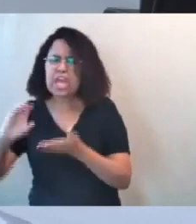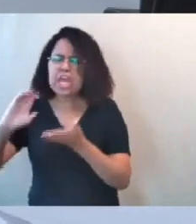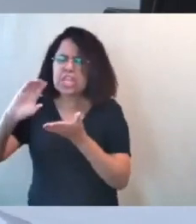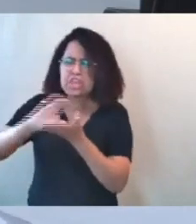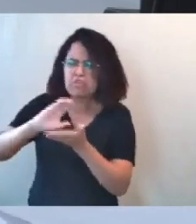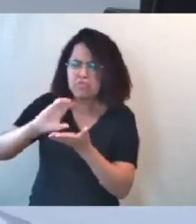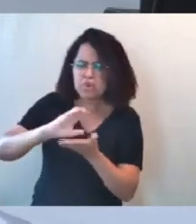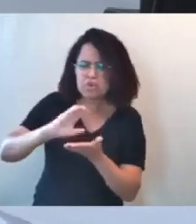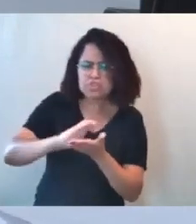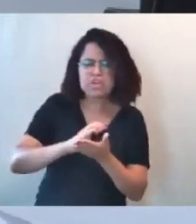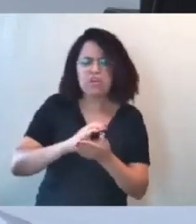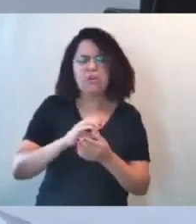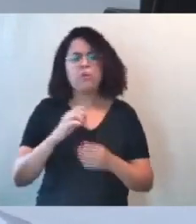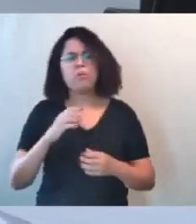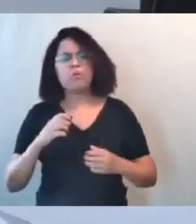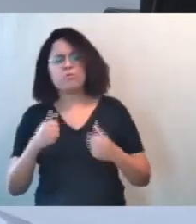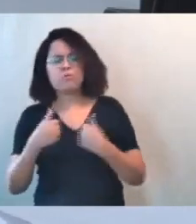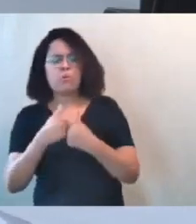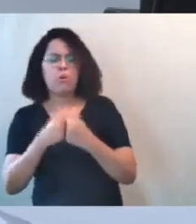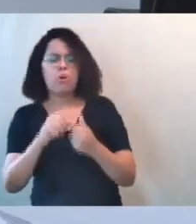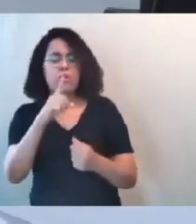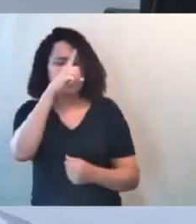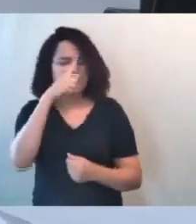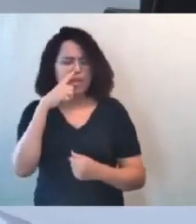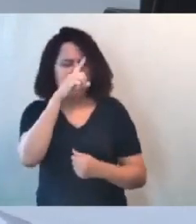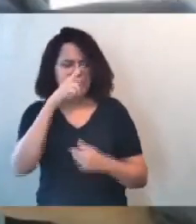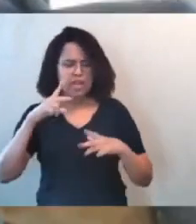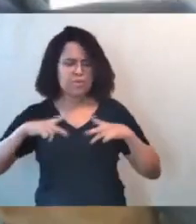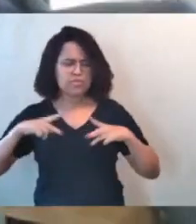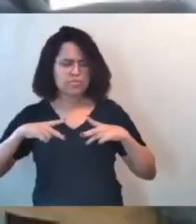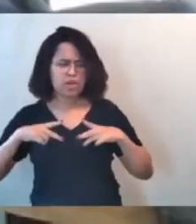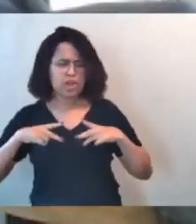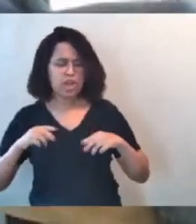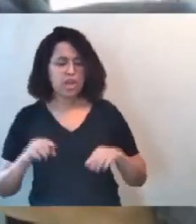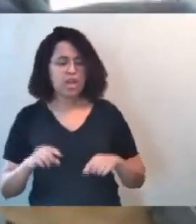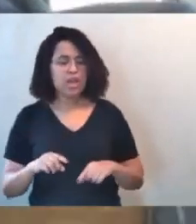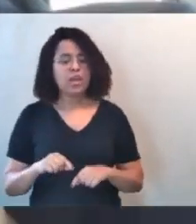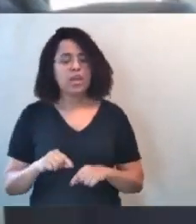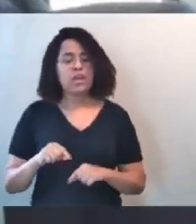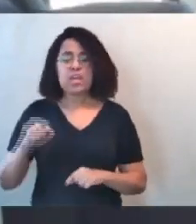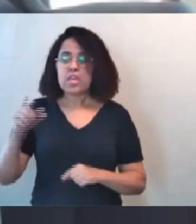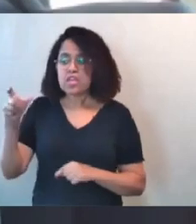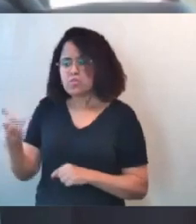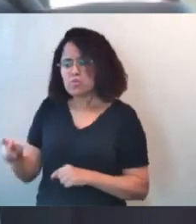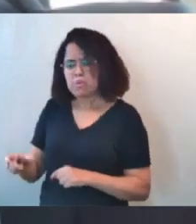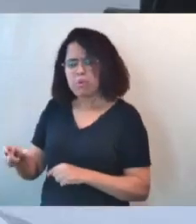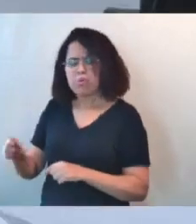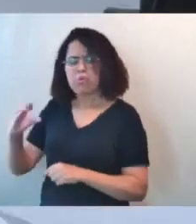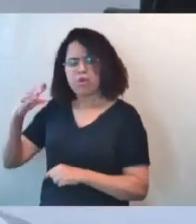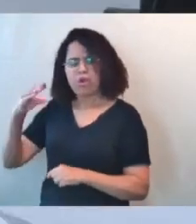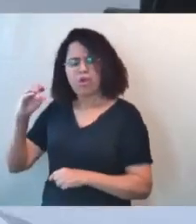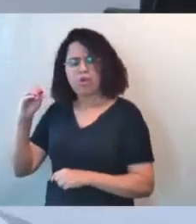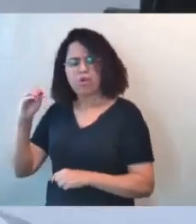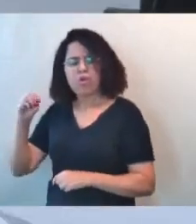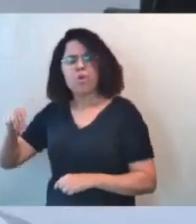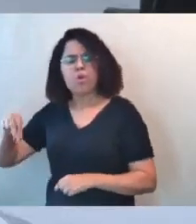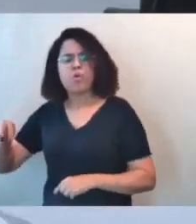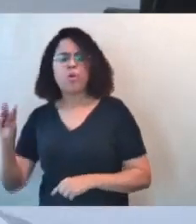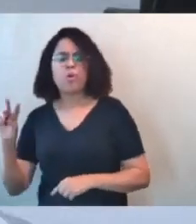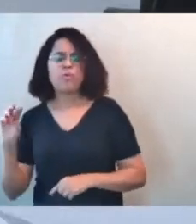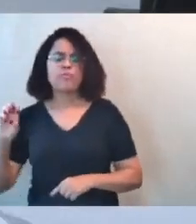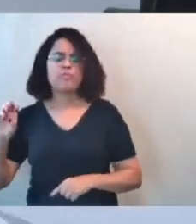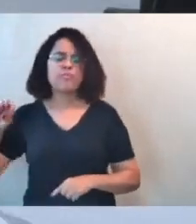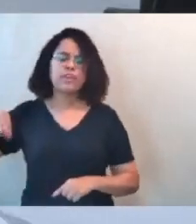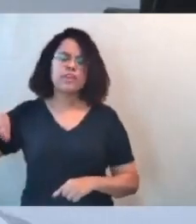devolução do convencional? Não. A